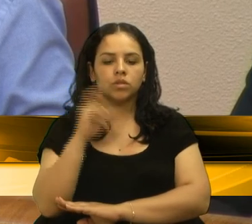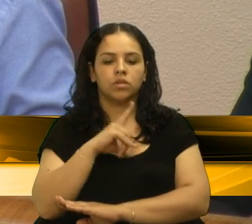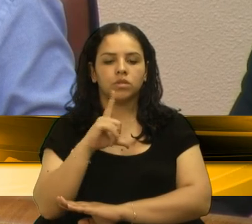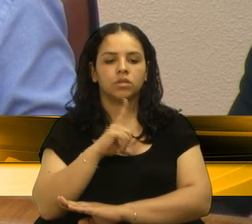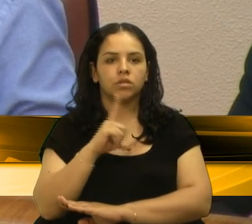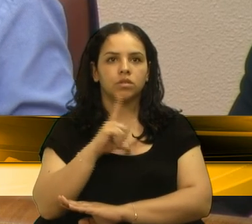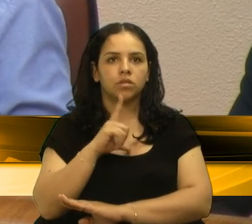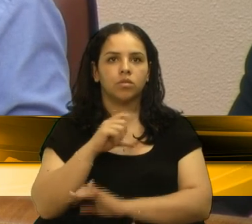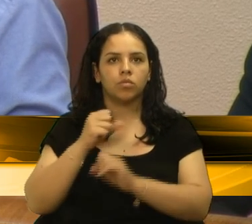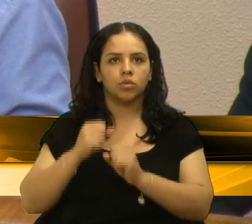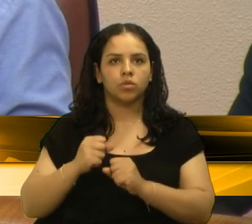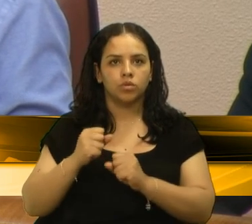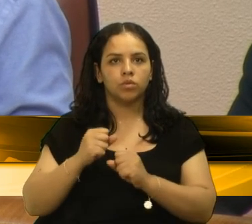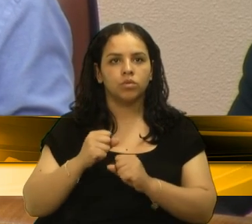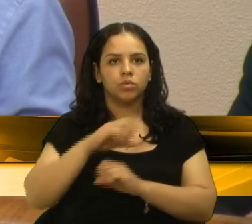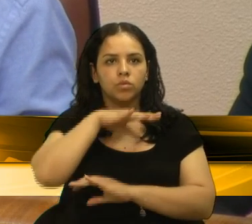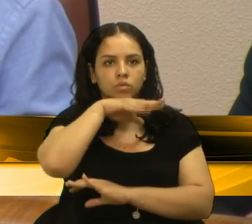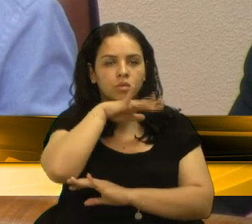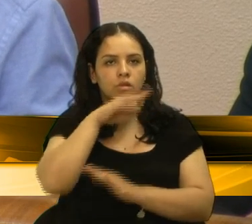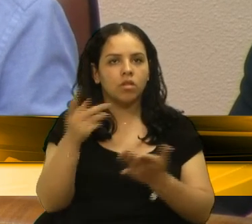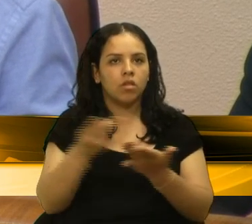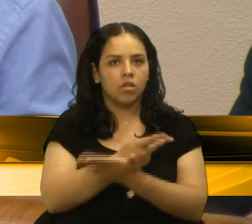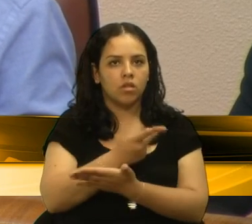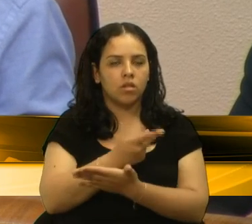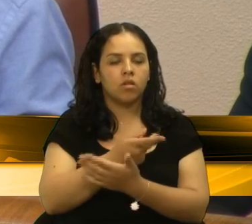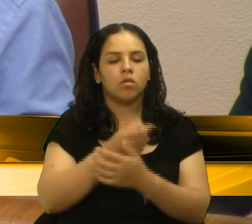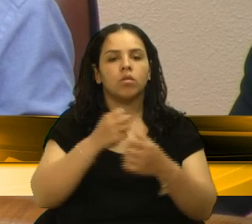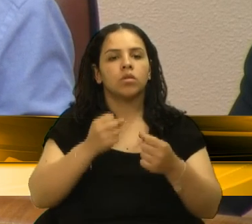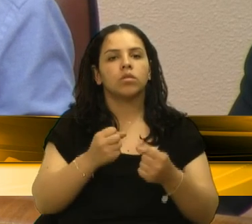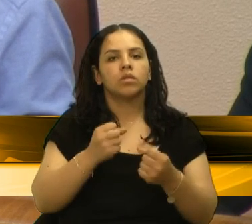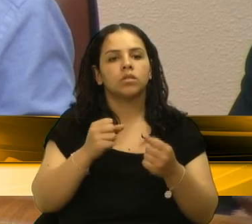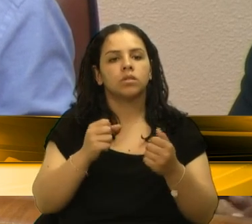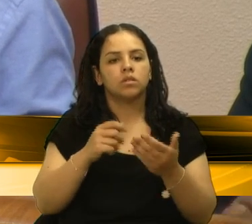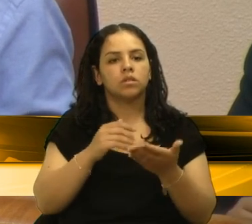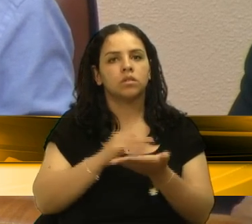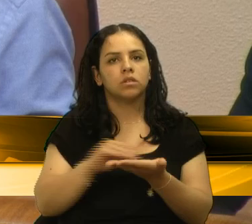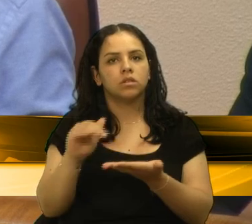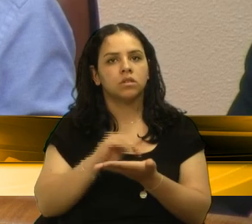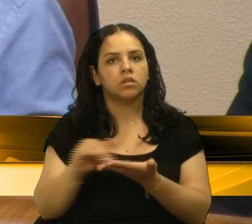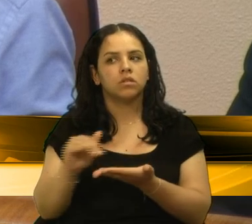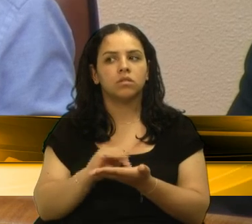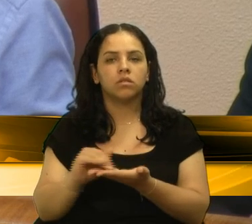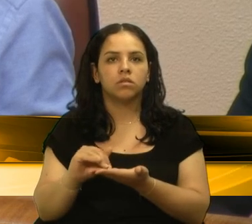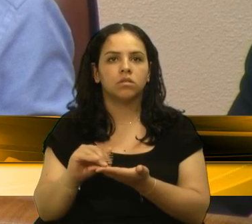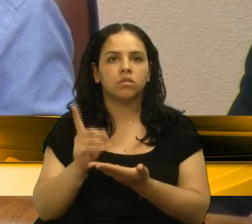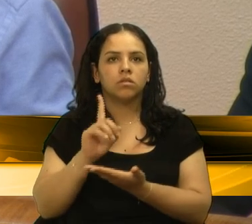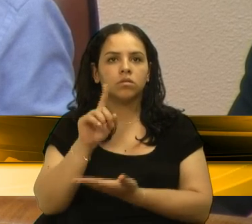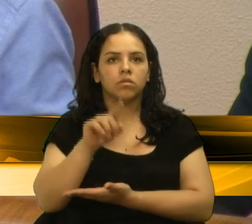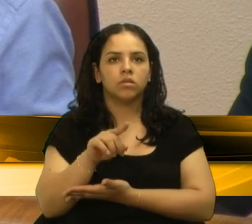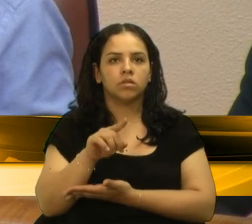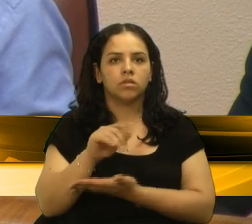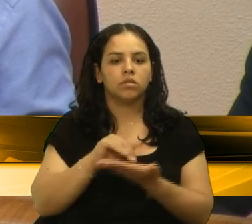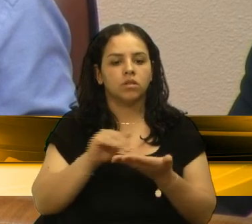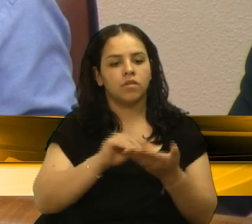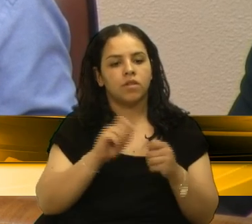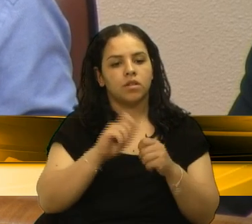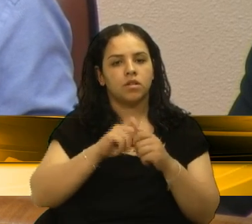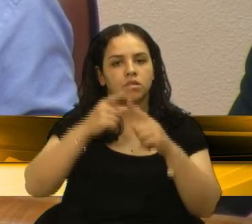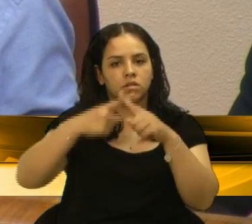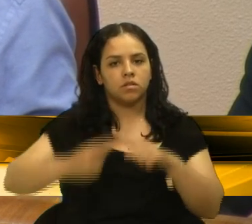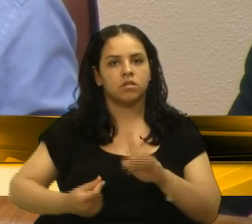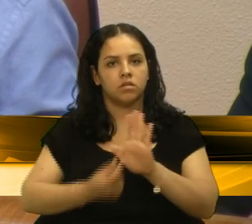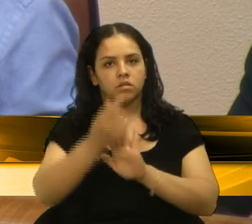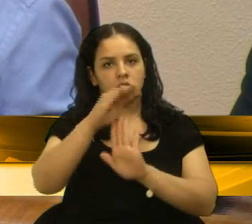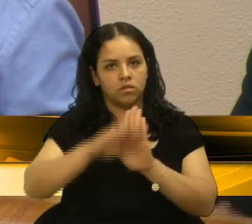sobre possíveis ilegalidades na licitação, em que pese a sua secretária não ser a secretaria que faz a licitação, mas eu